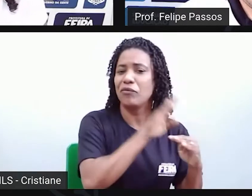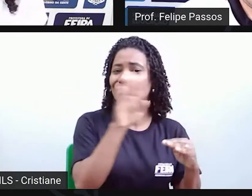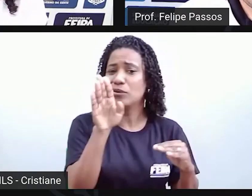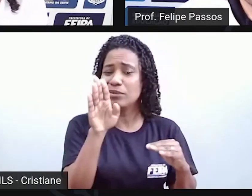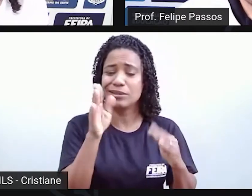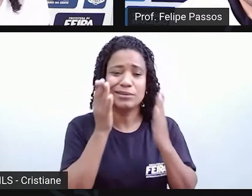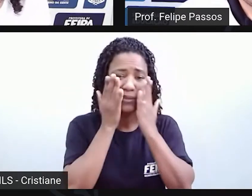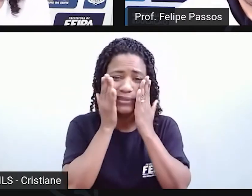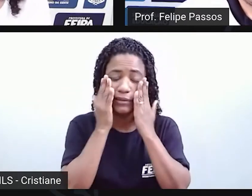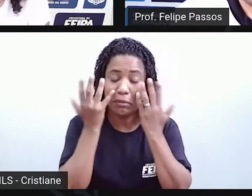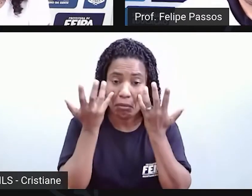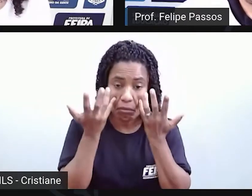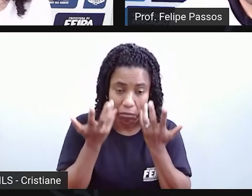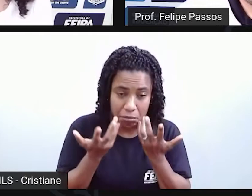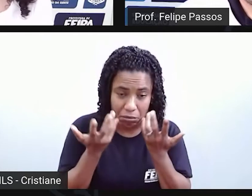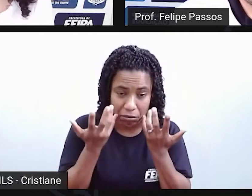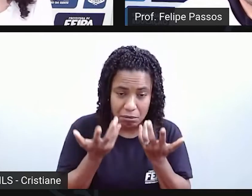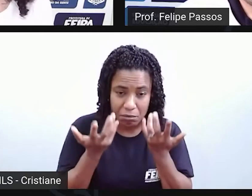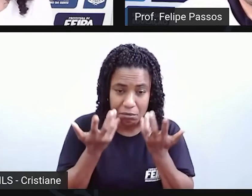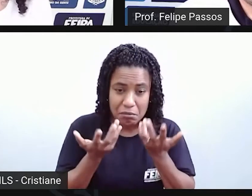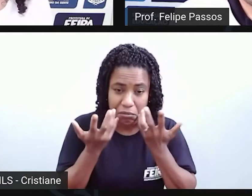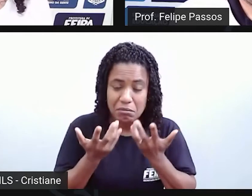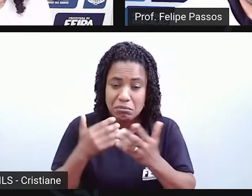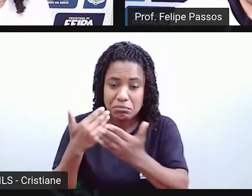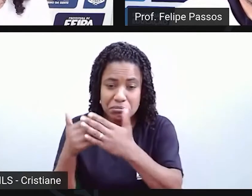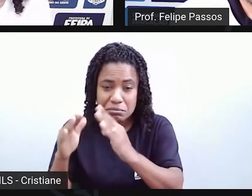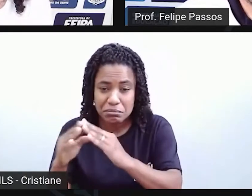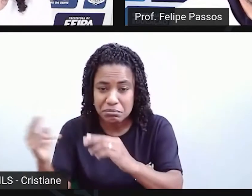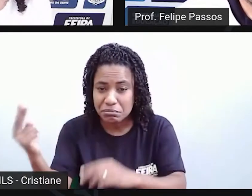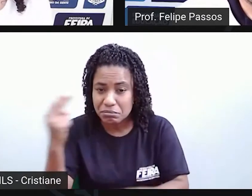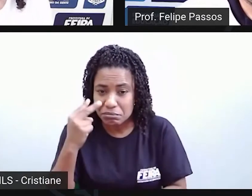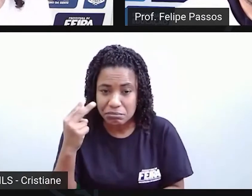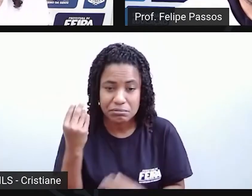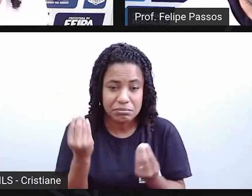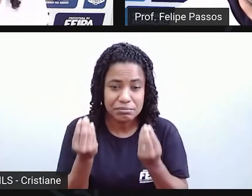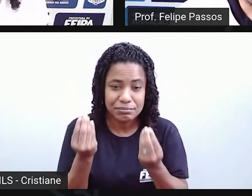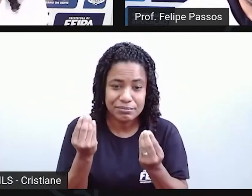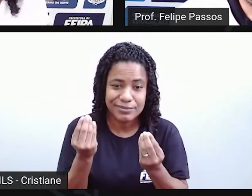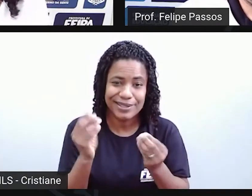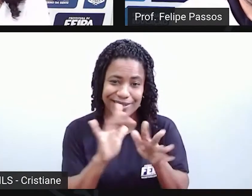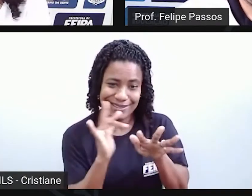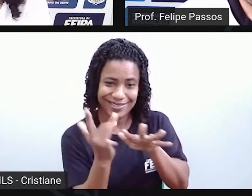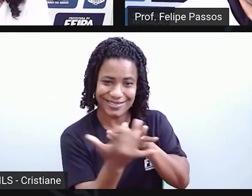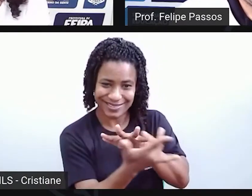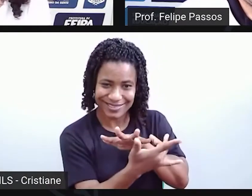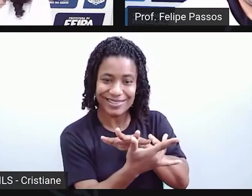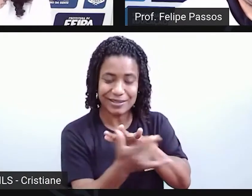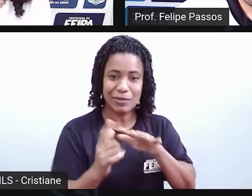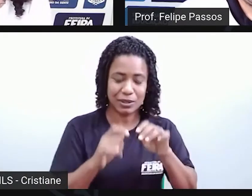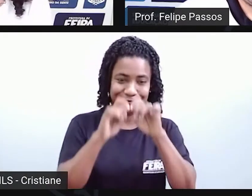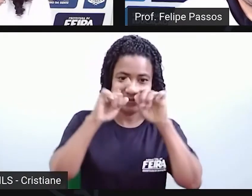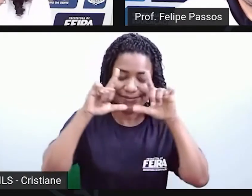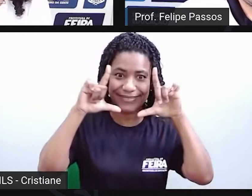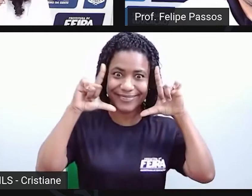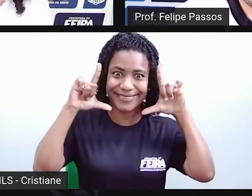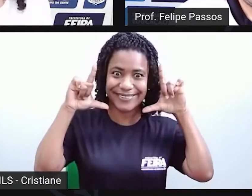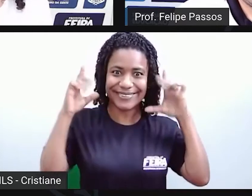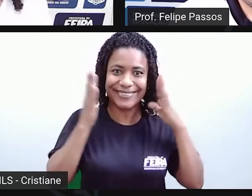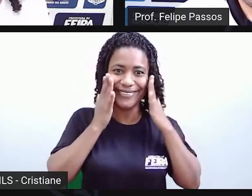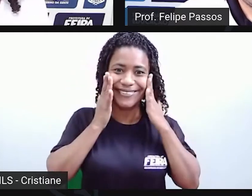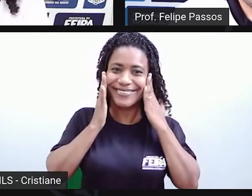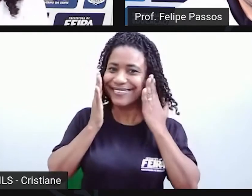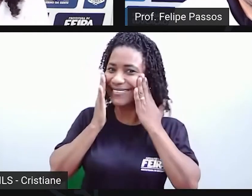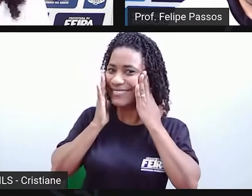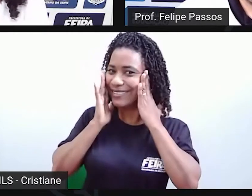pouco cansado. E, bom, essa é a cara que a gente tem. Na rede social, a gente coloca uma cara com filtro, a gente coloca uma cara